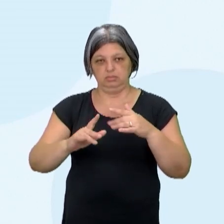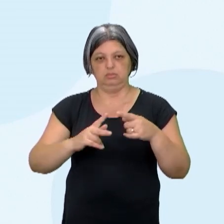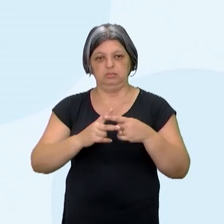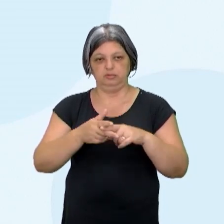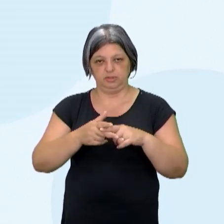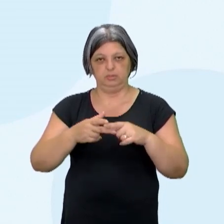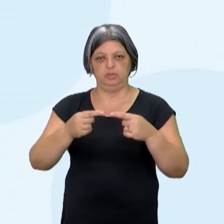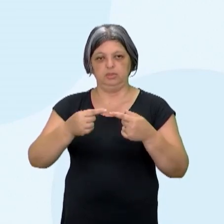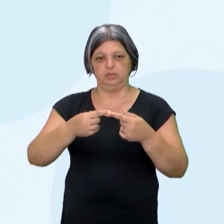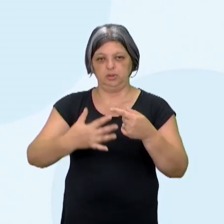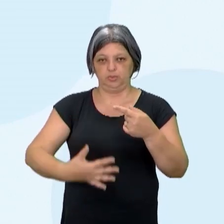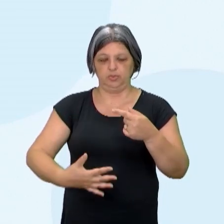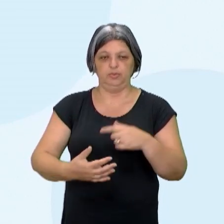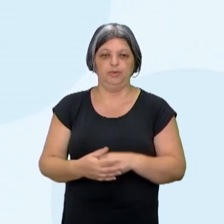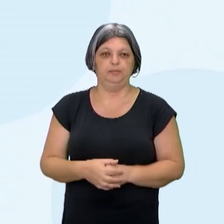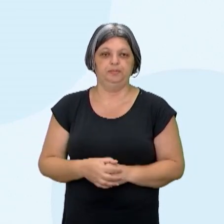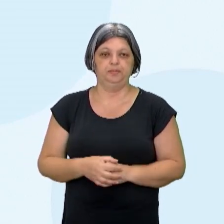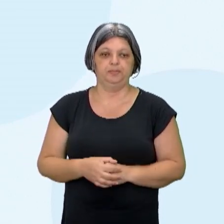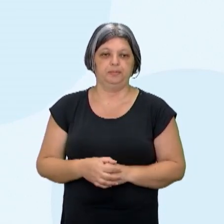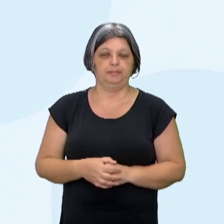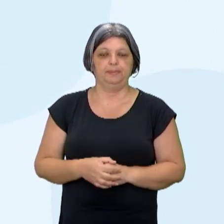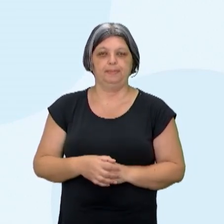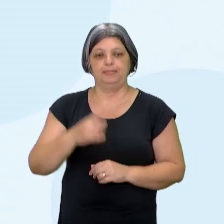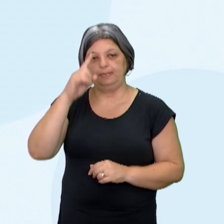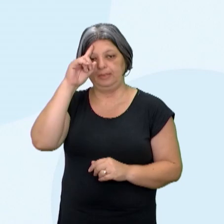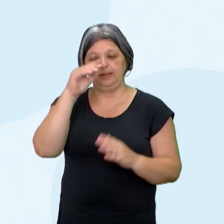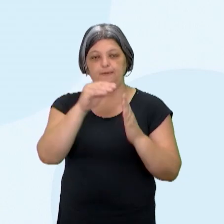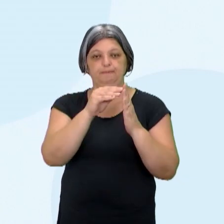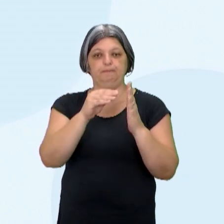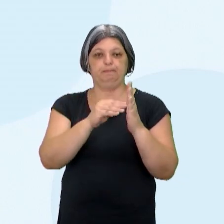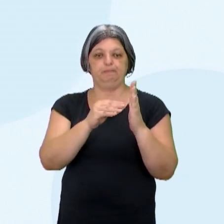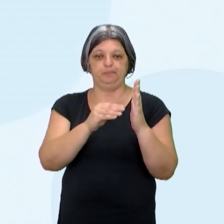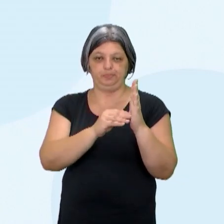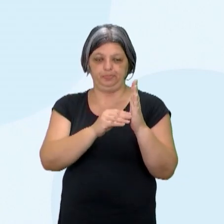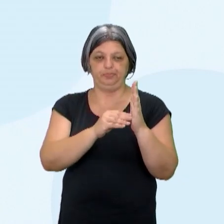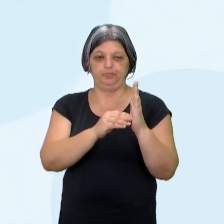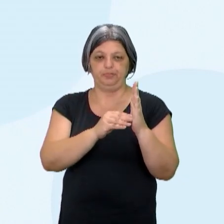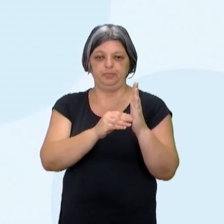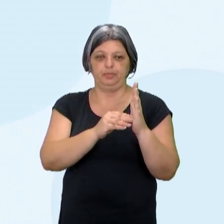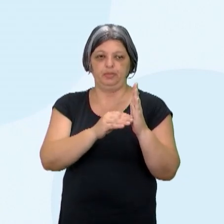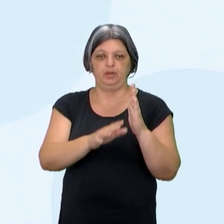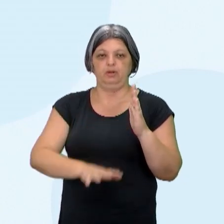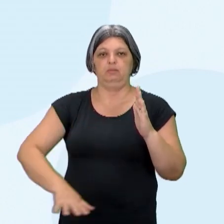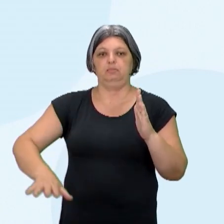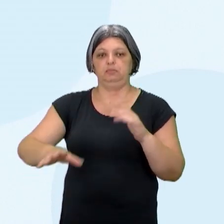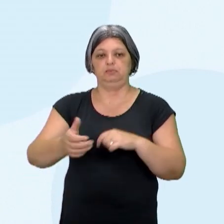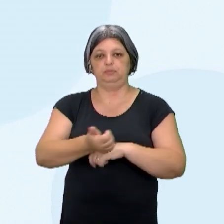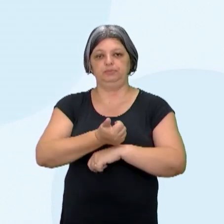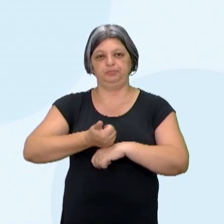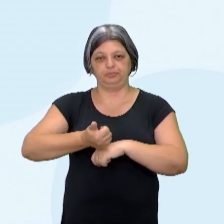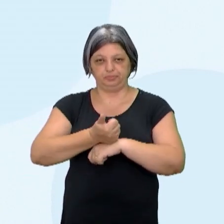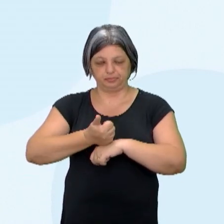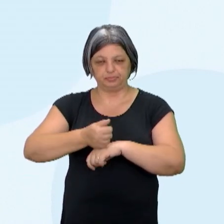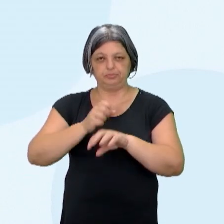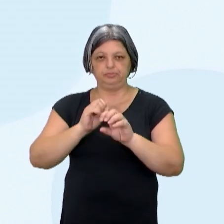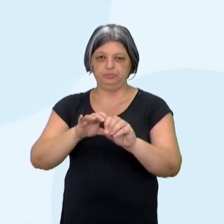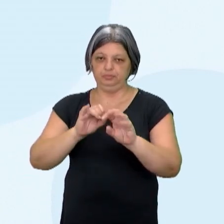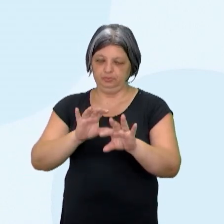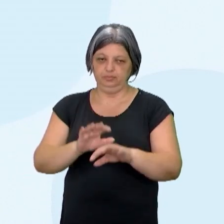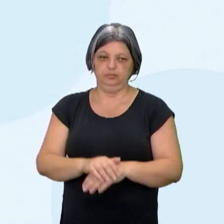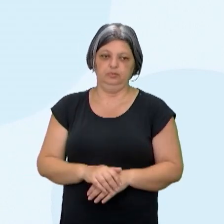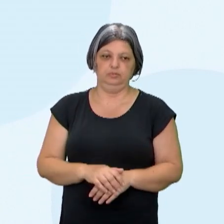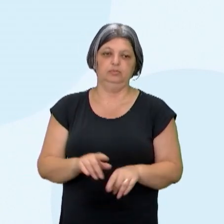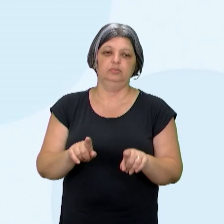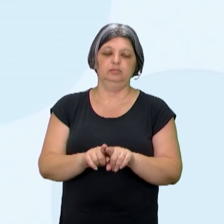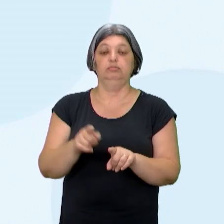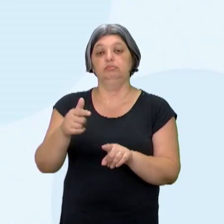que é a ideia? A agenda dos profissionais é a agenda que os profissionais da educação têm que produzir, né? E vão ser validadas também